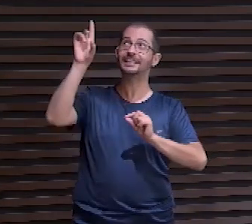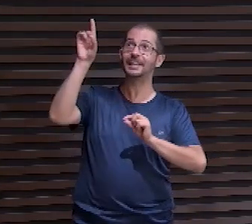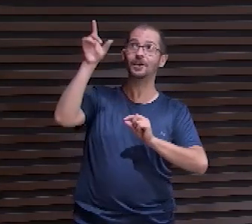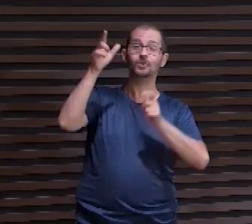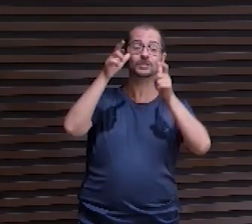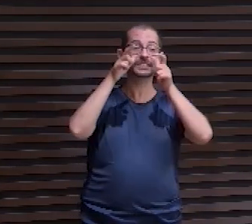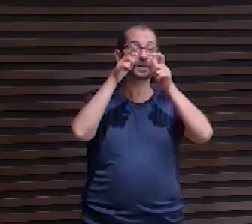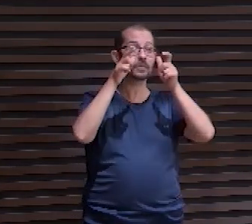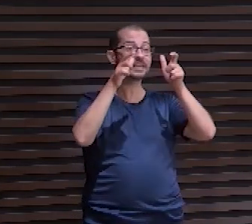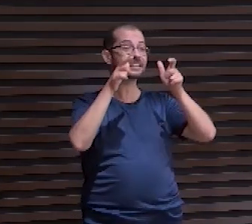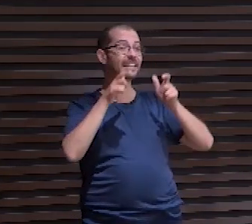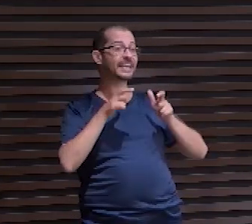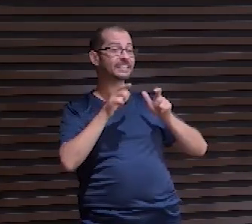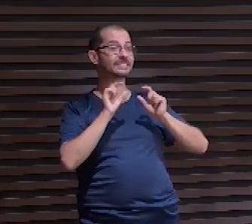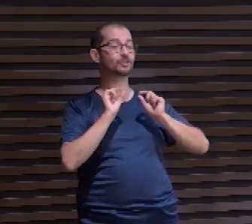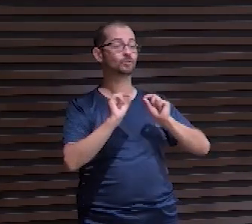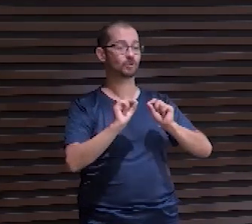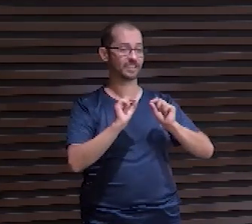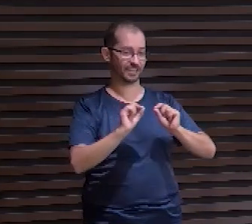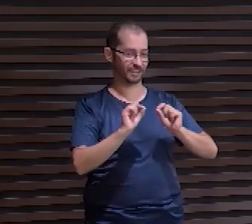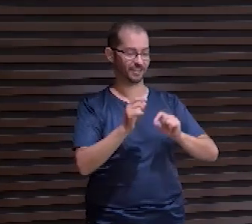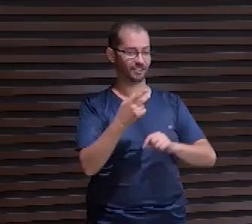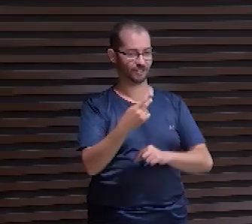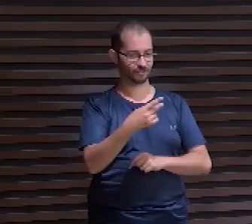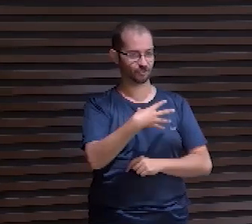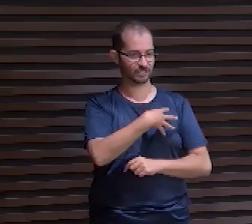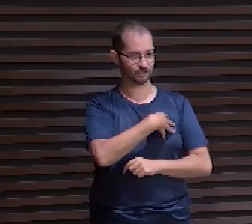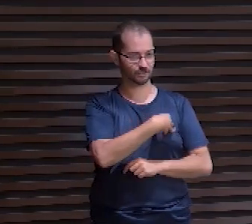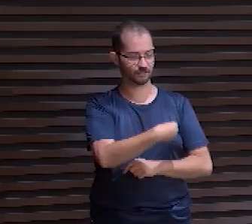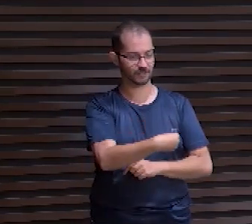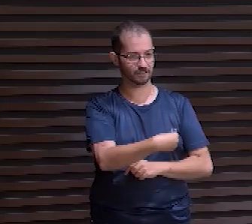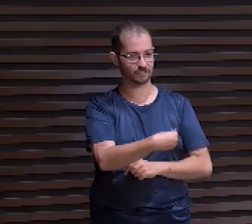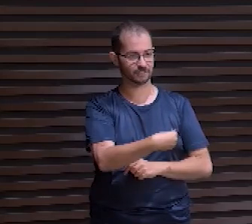Celestial para com os seus filhos.